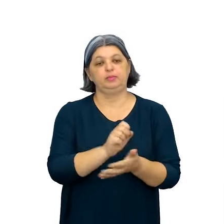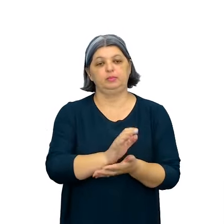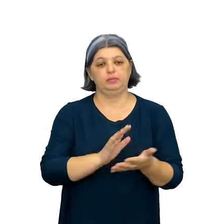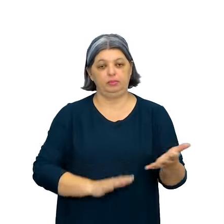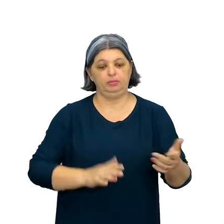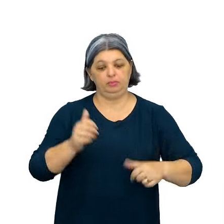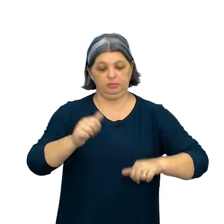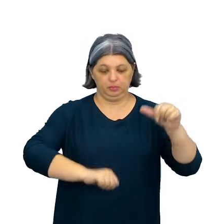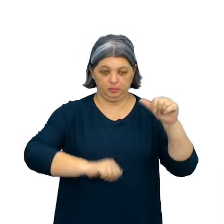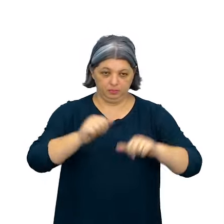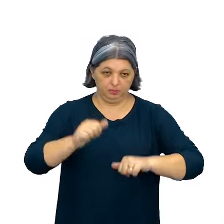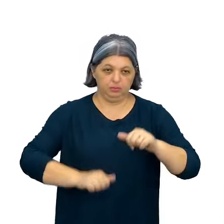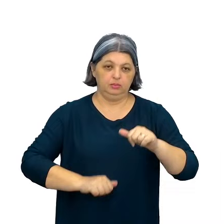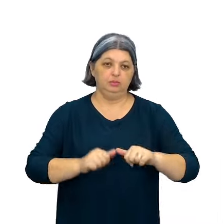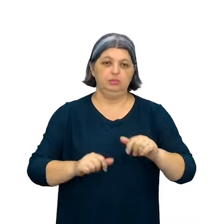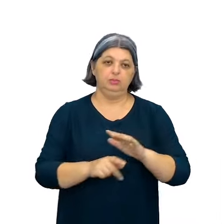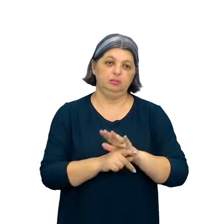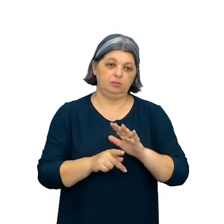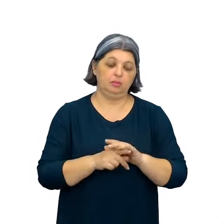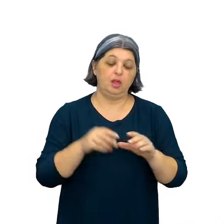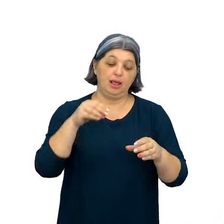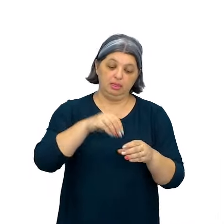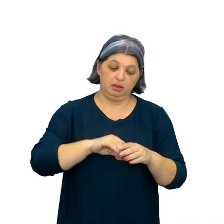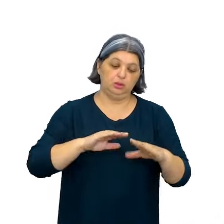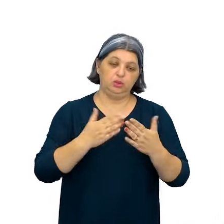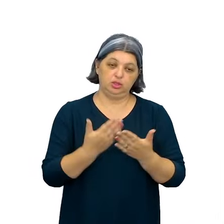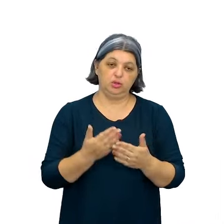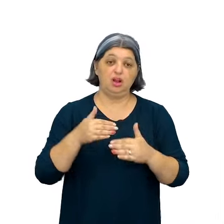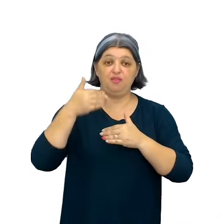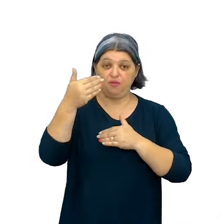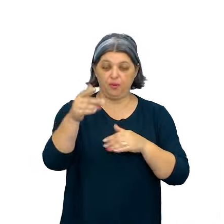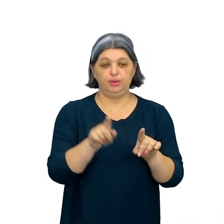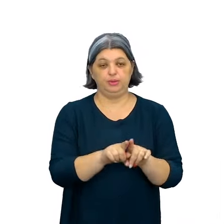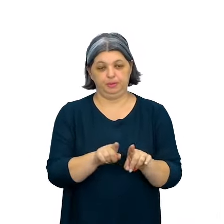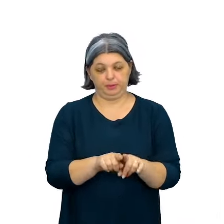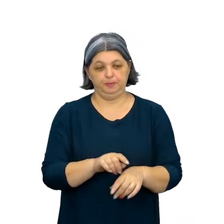e avaliações internas e externas, não é?